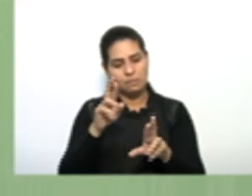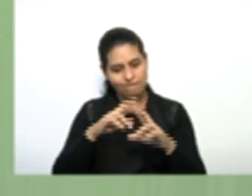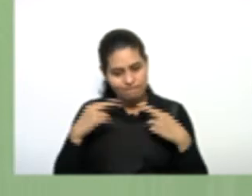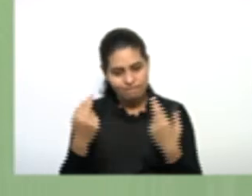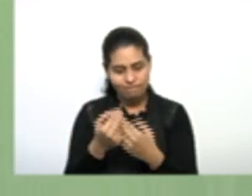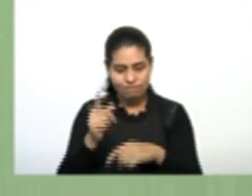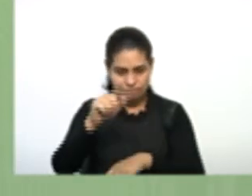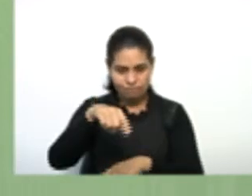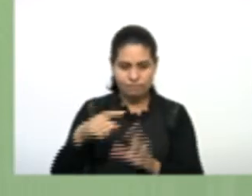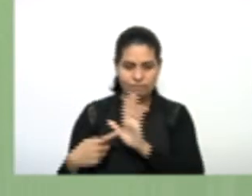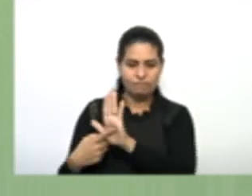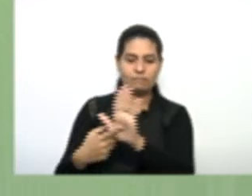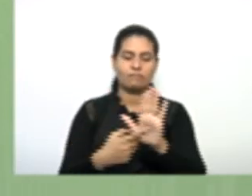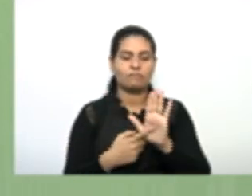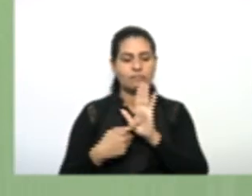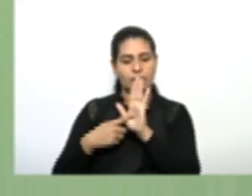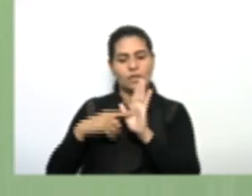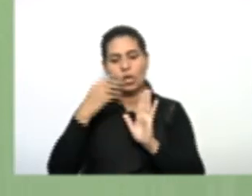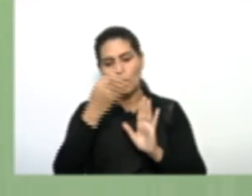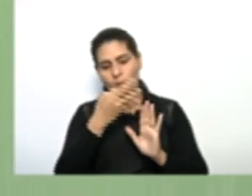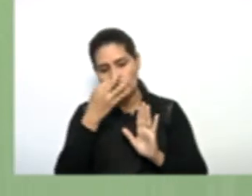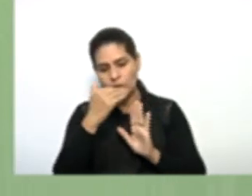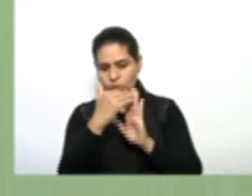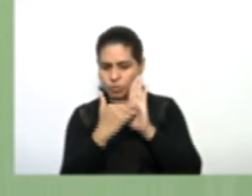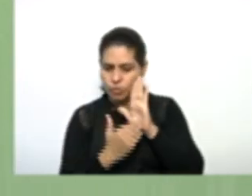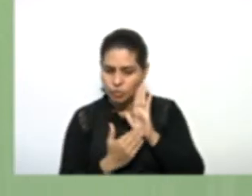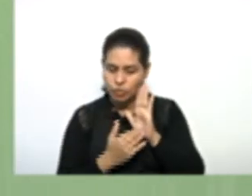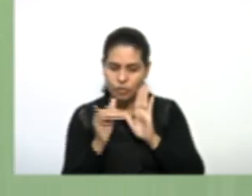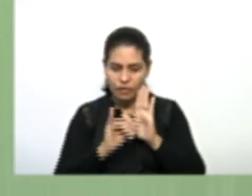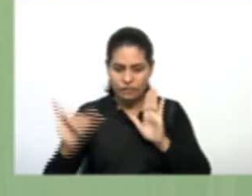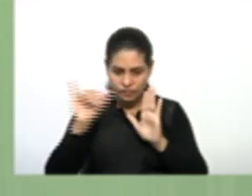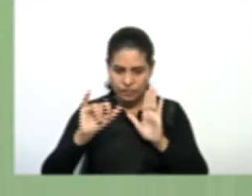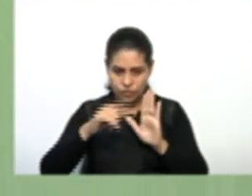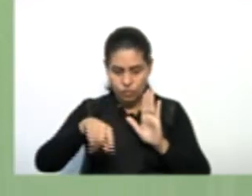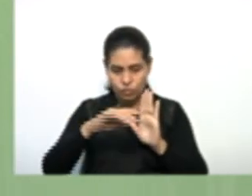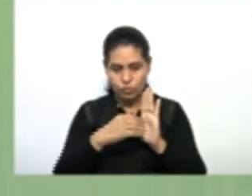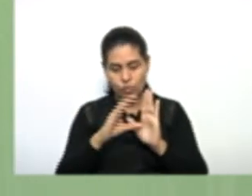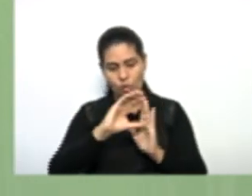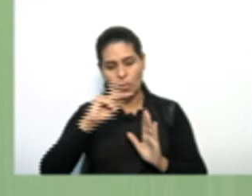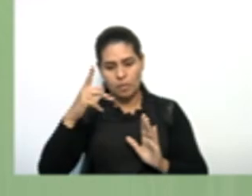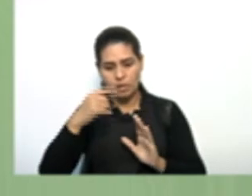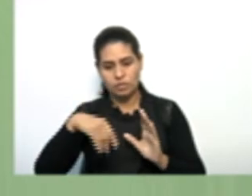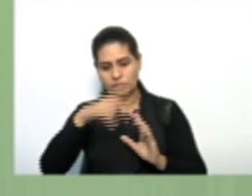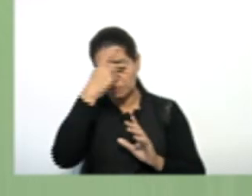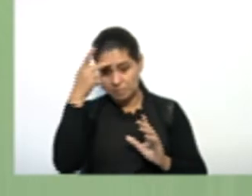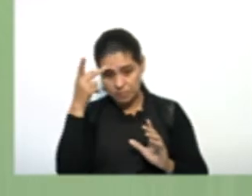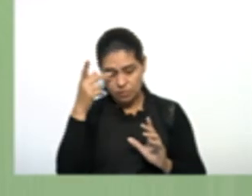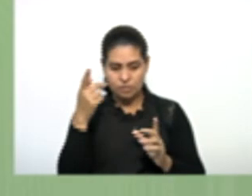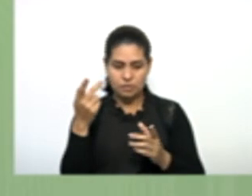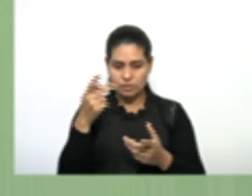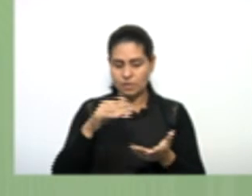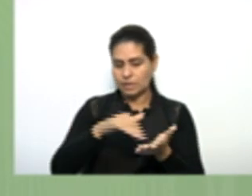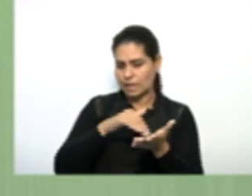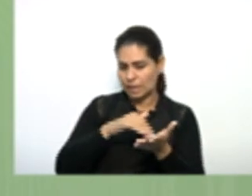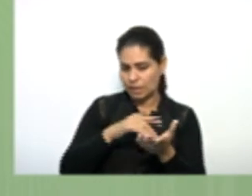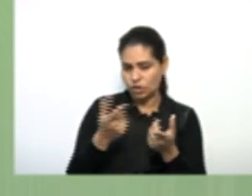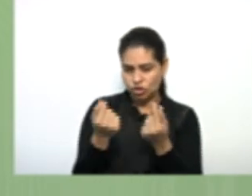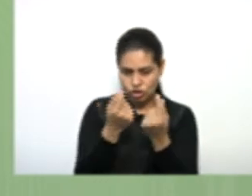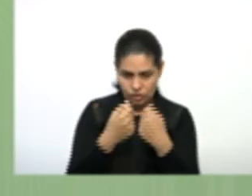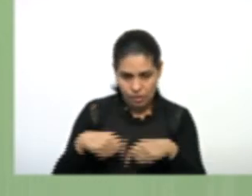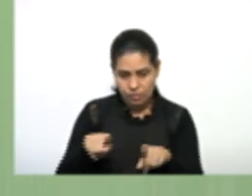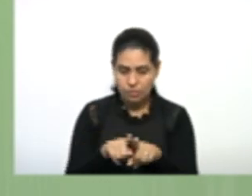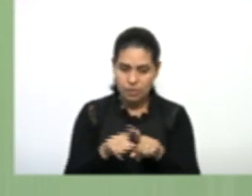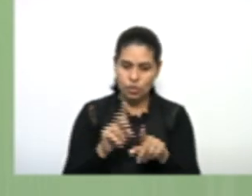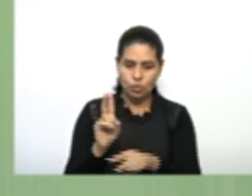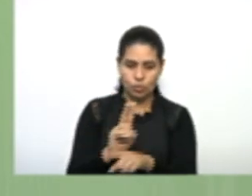são apresentados e analisados todas as informações contábeis da cooperativa pelos seus gestores financeiros. E